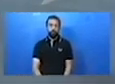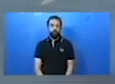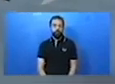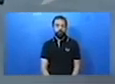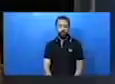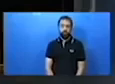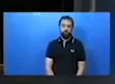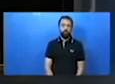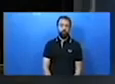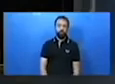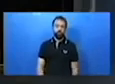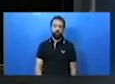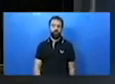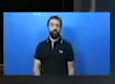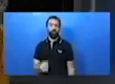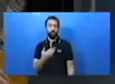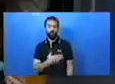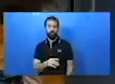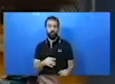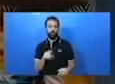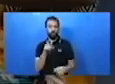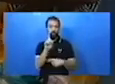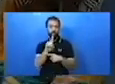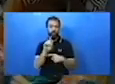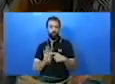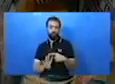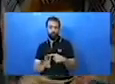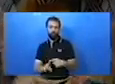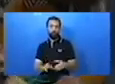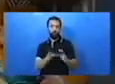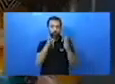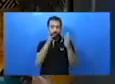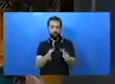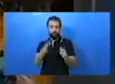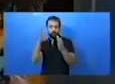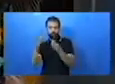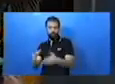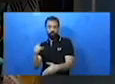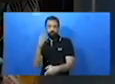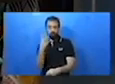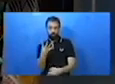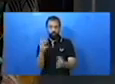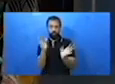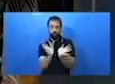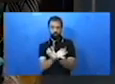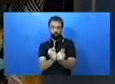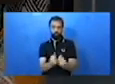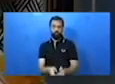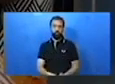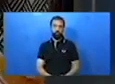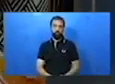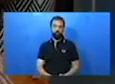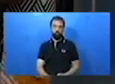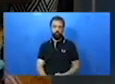1/4 desse retângulo. Vamos fazer de novo. Vou dividir por 4.